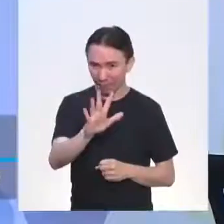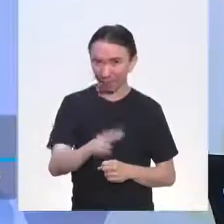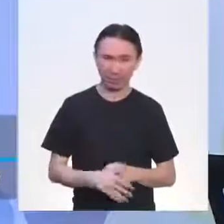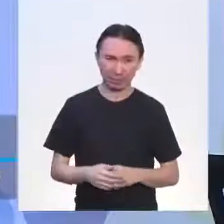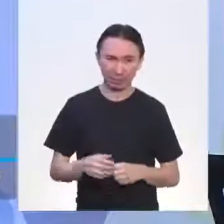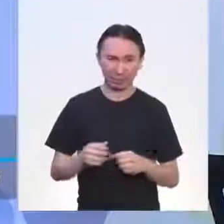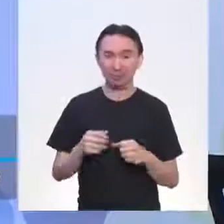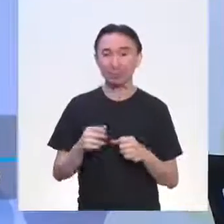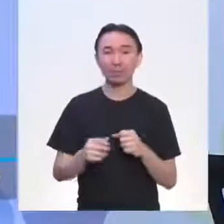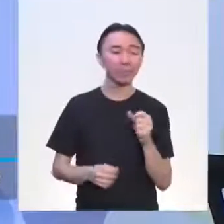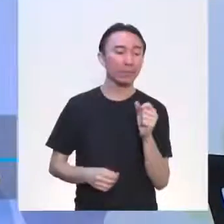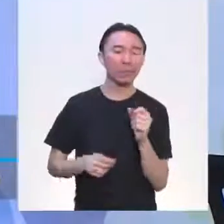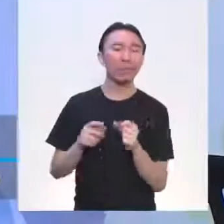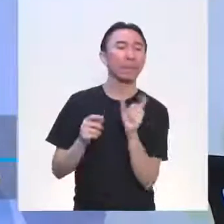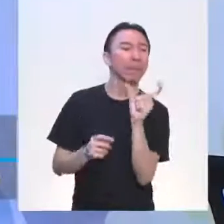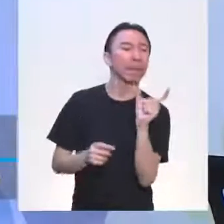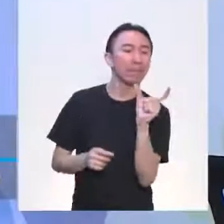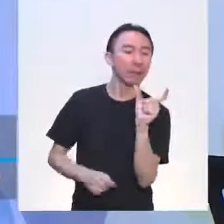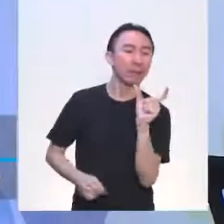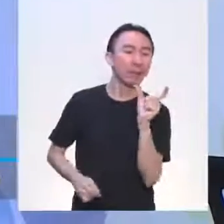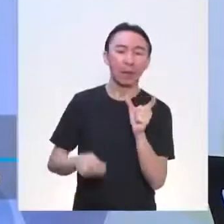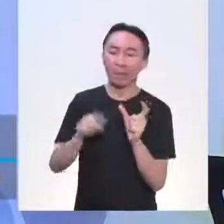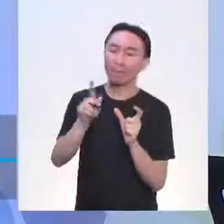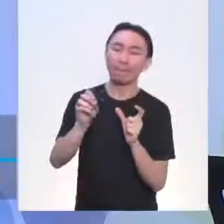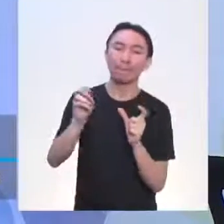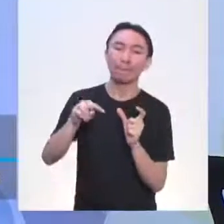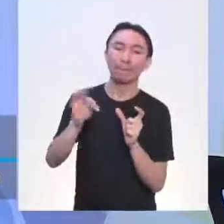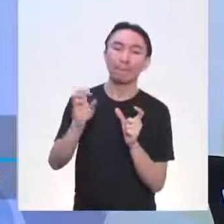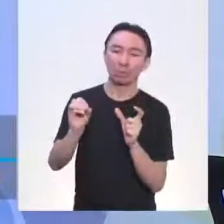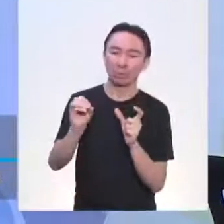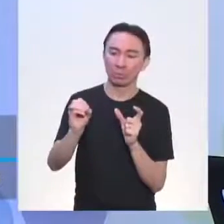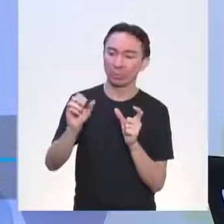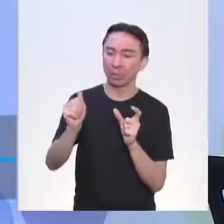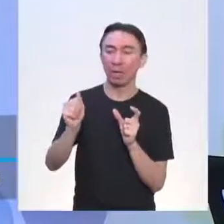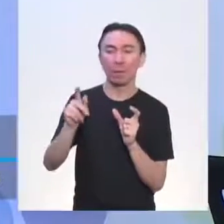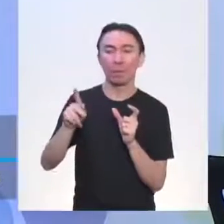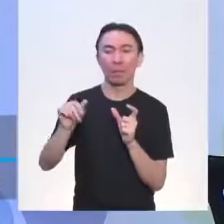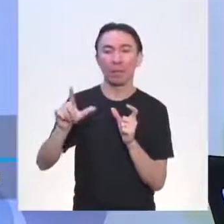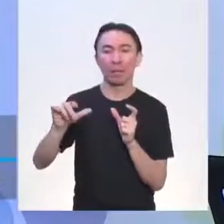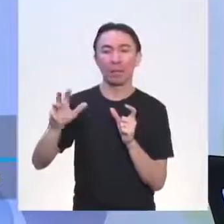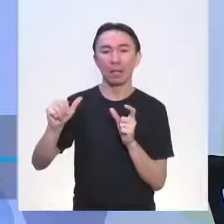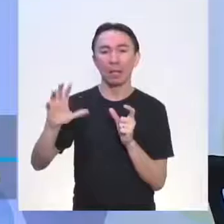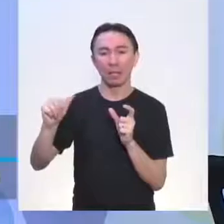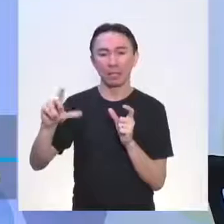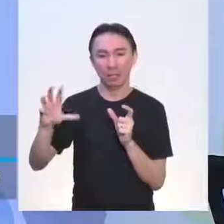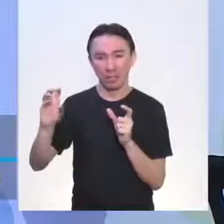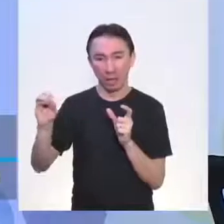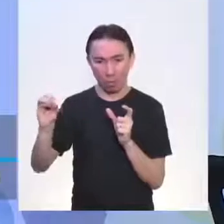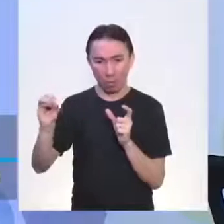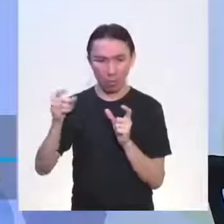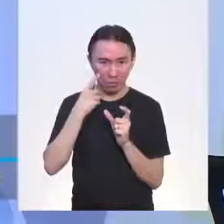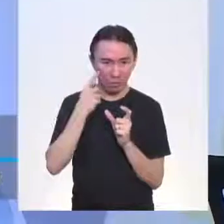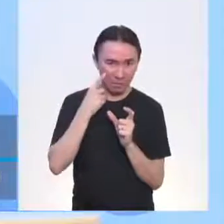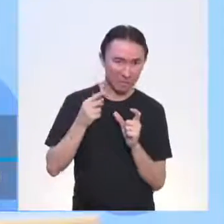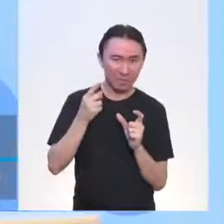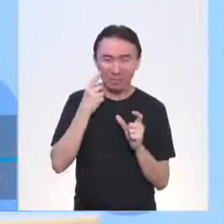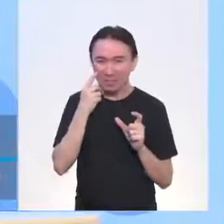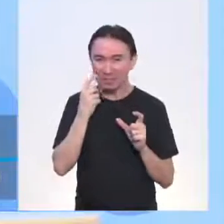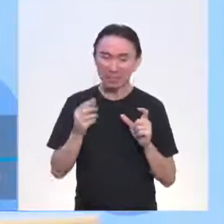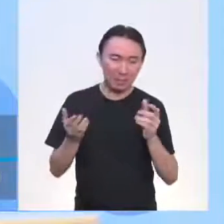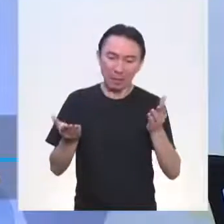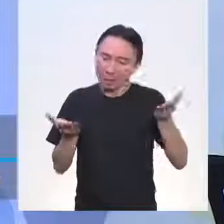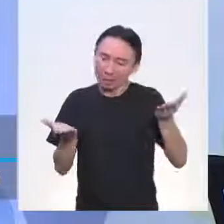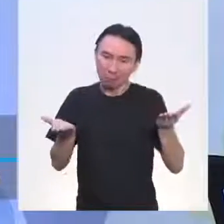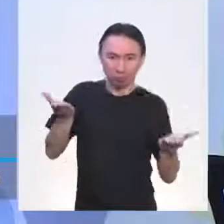né? Ponto de aplicação, mas quando a gente tem ali na balança romana e tudo mais, o ponto que a gente vai colocando, deslocando os